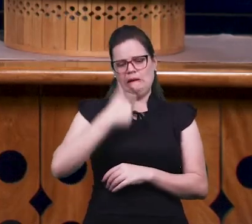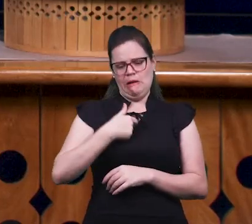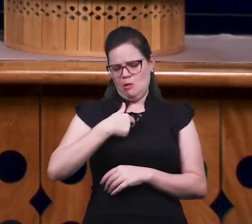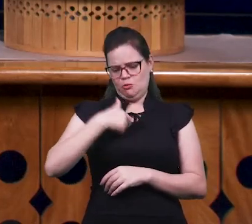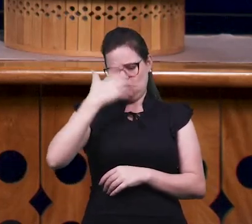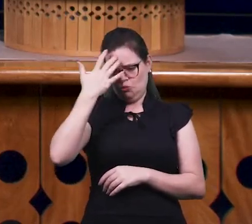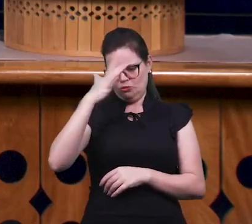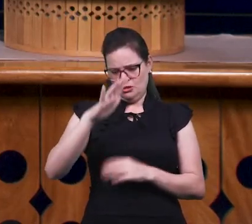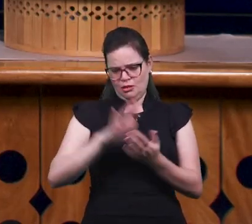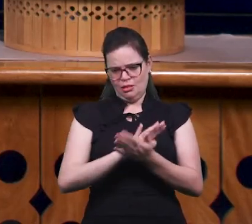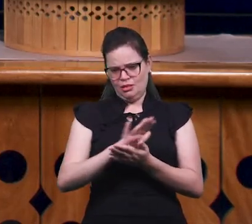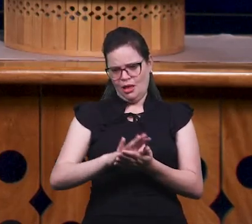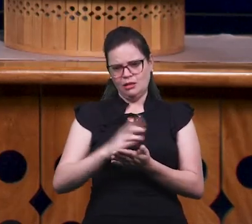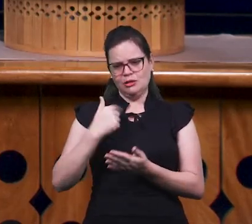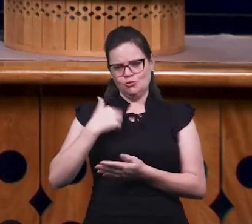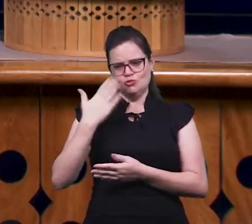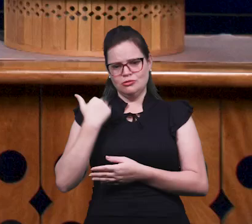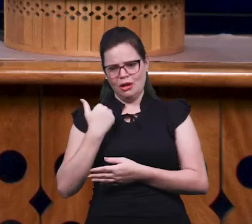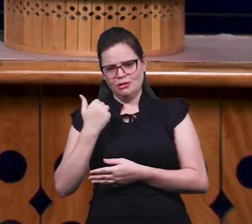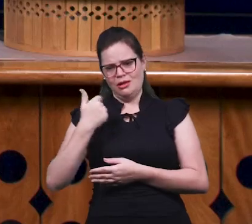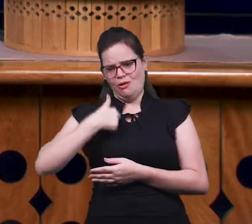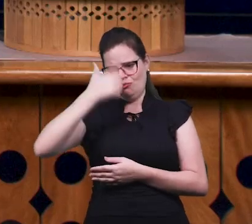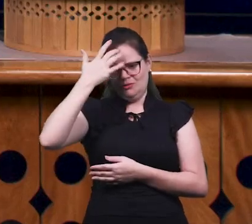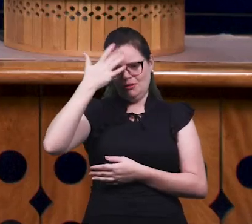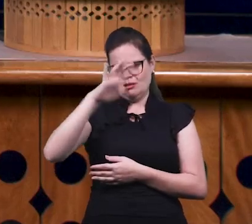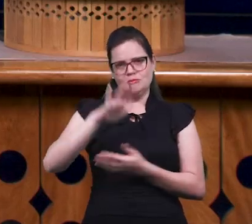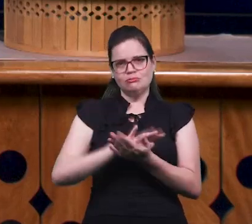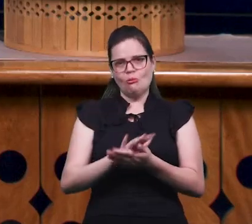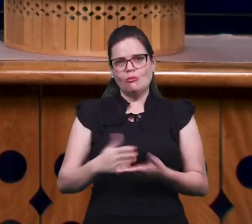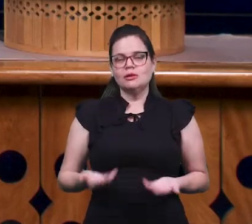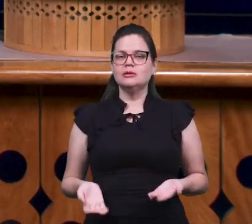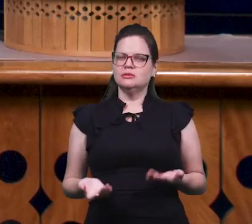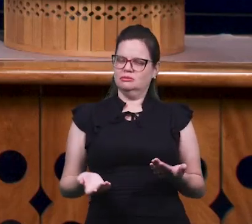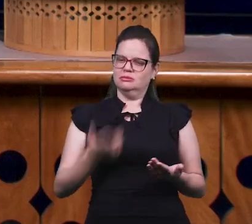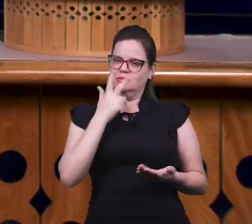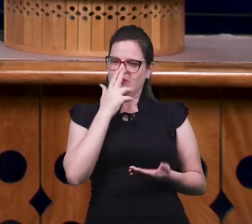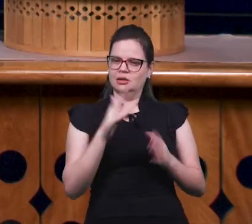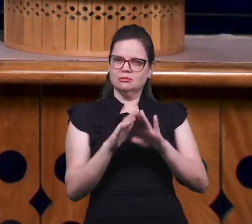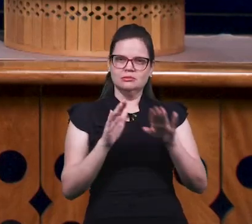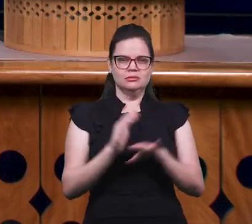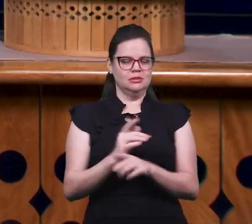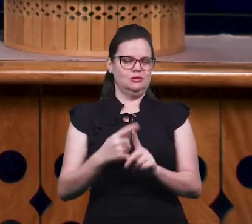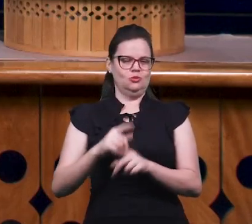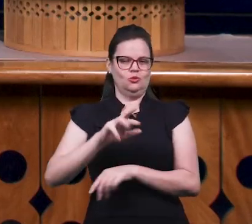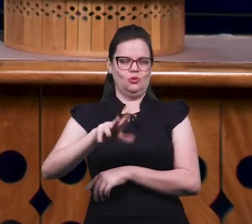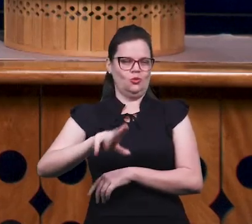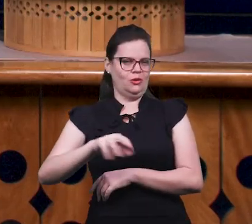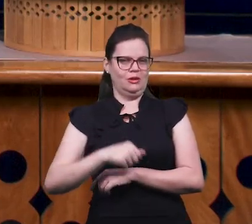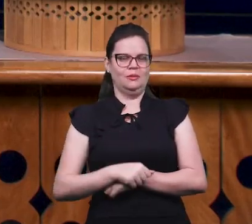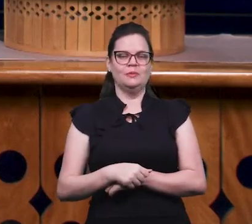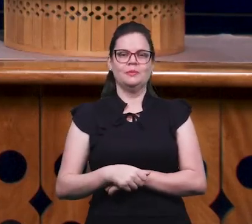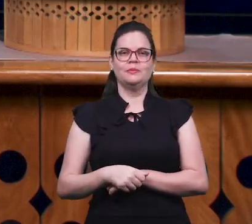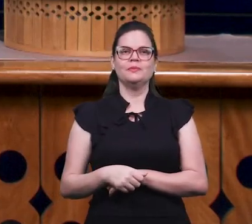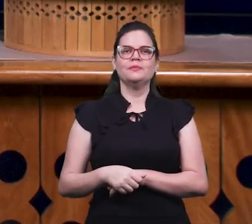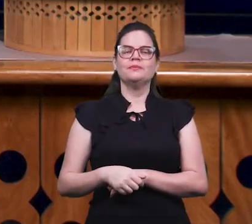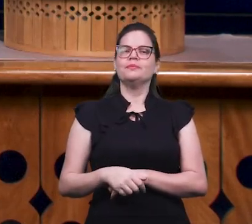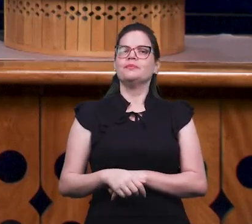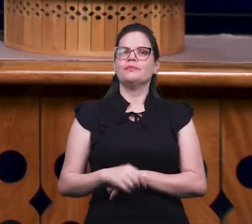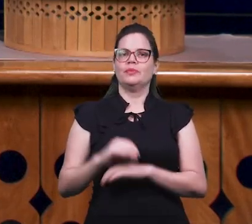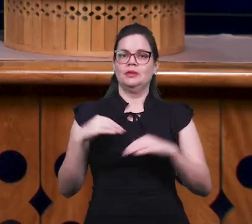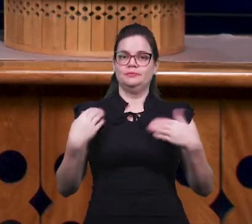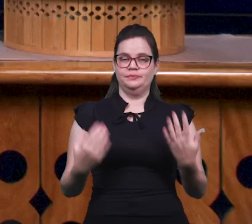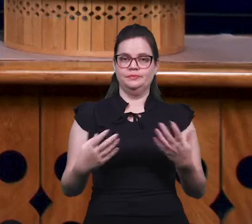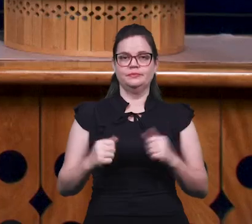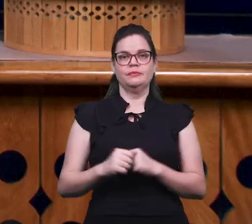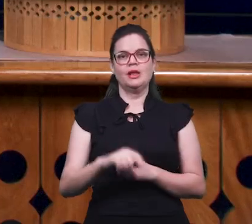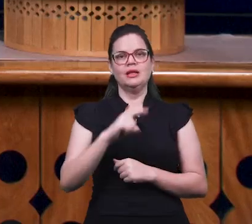digamos assim, a humildade ali, parece que era tão humilde, mas não era assim não. Mas o que nós queremos entender é o seguinte, depois de Protágoras,